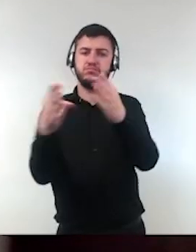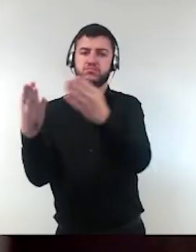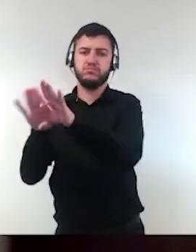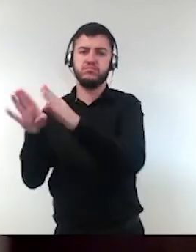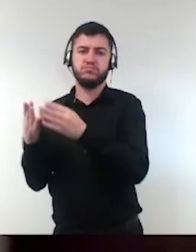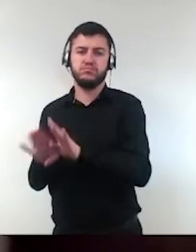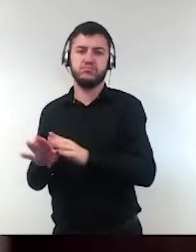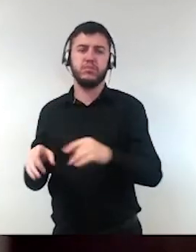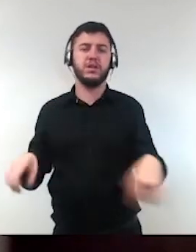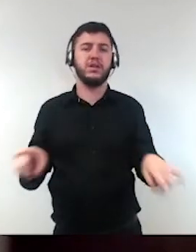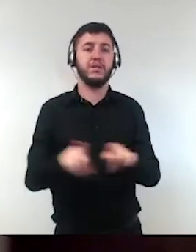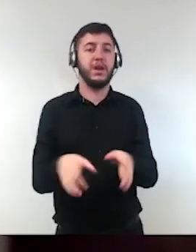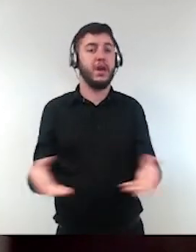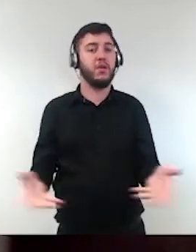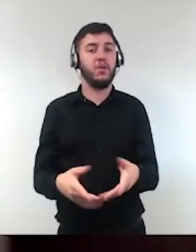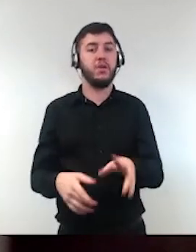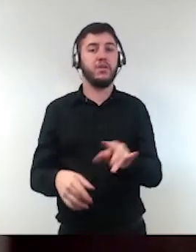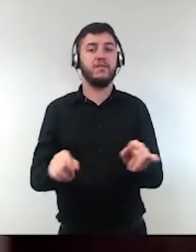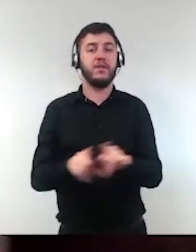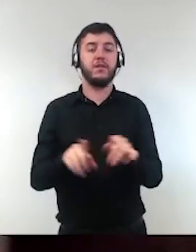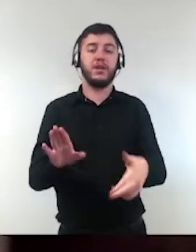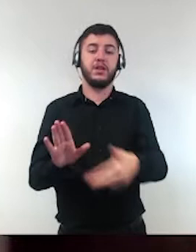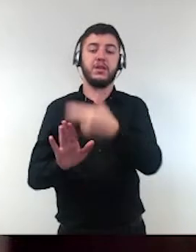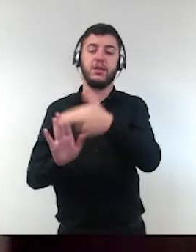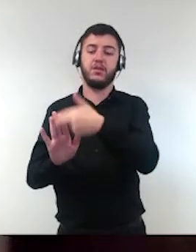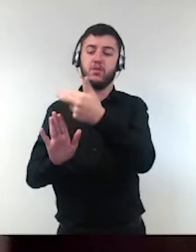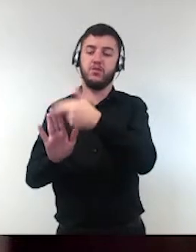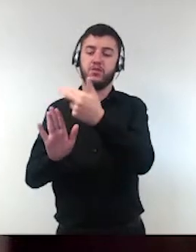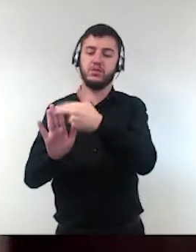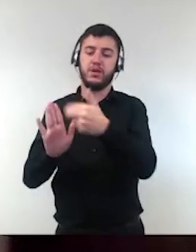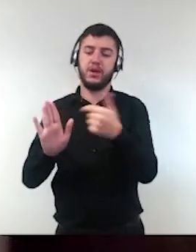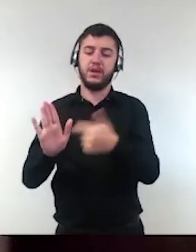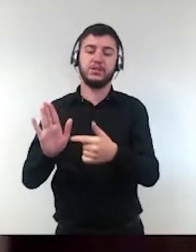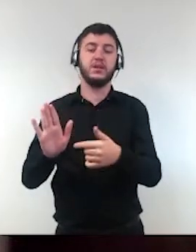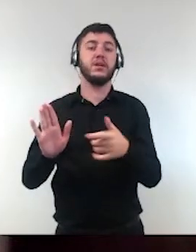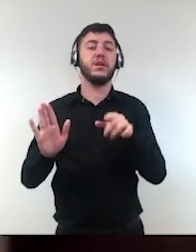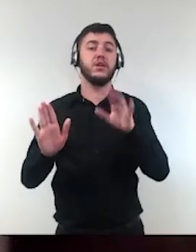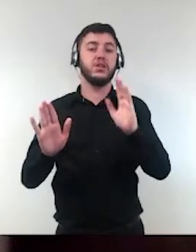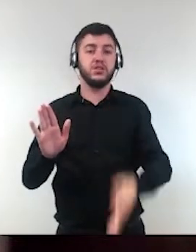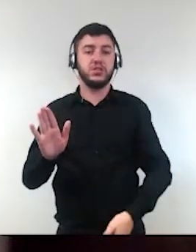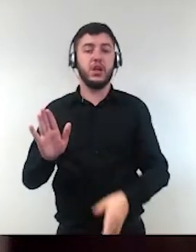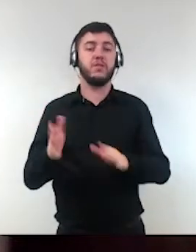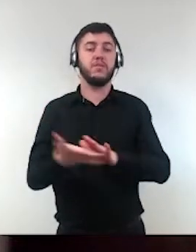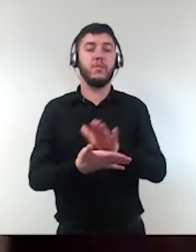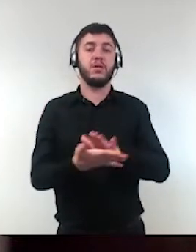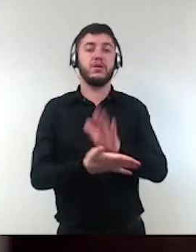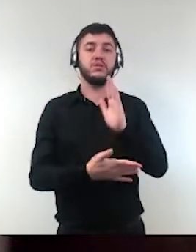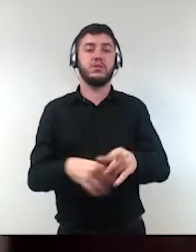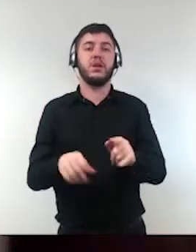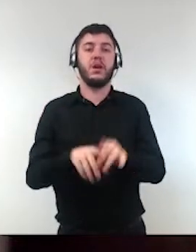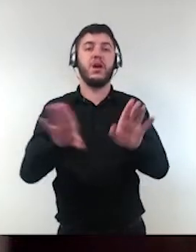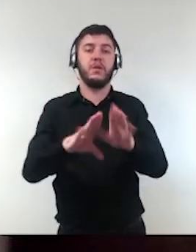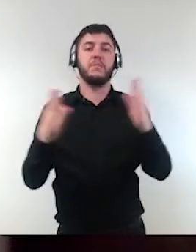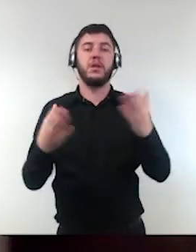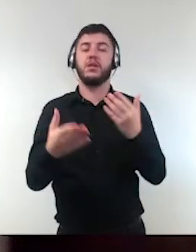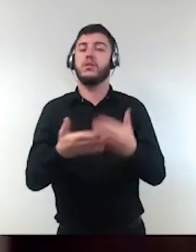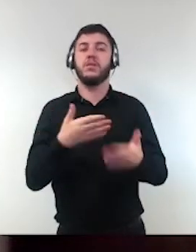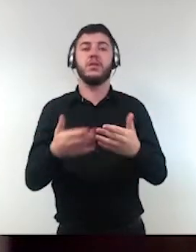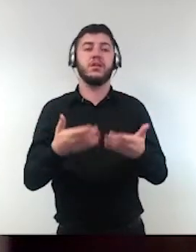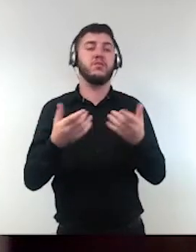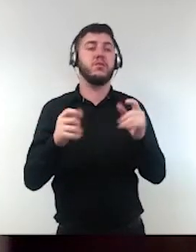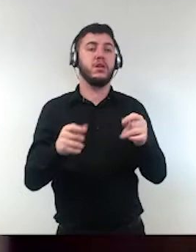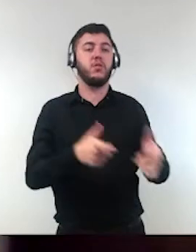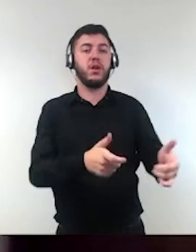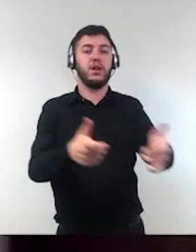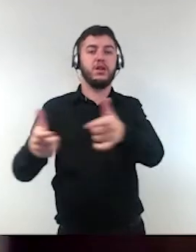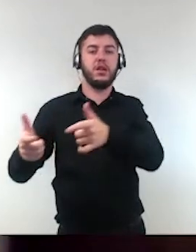numa última disciplina, de uma última resolução, de acordo com a realidade sanitária de cada ente, de cada